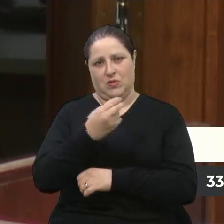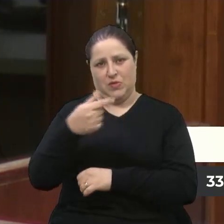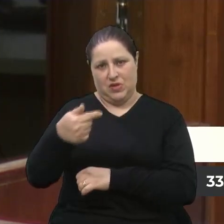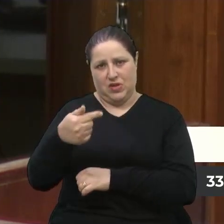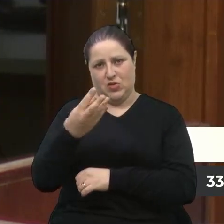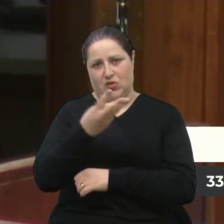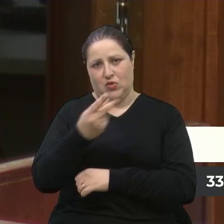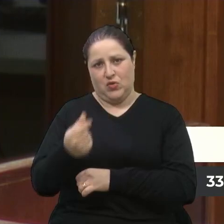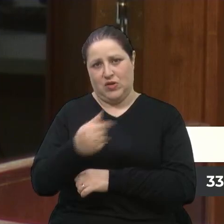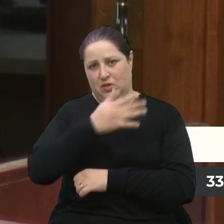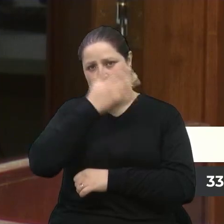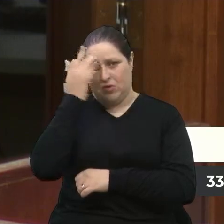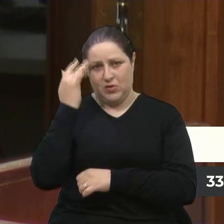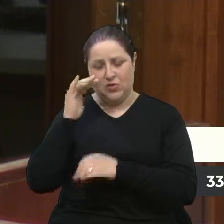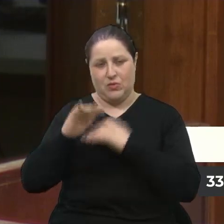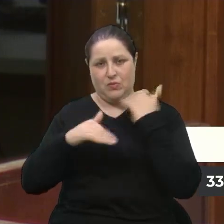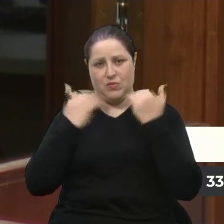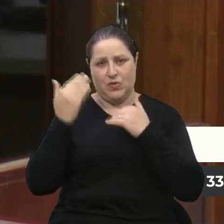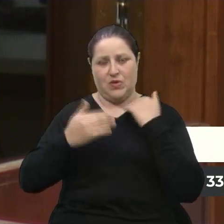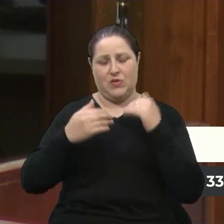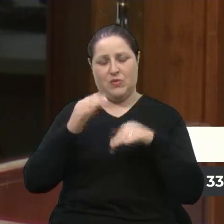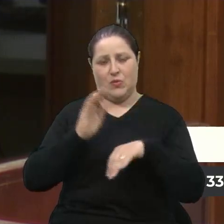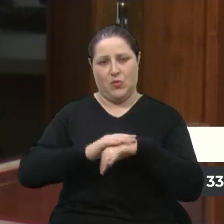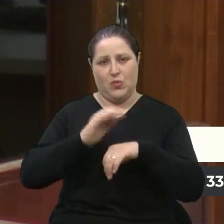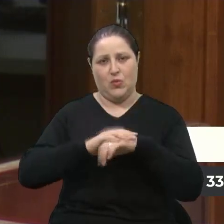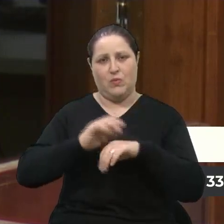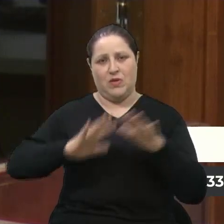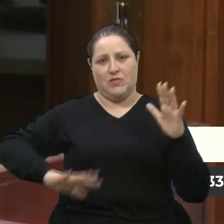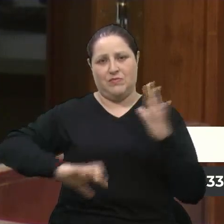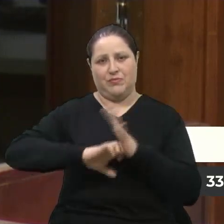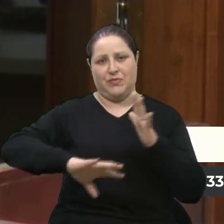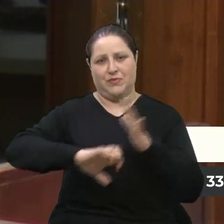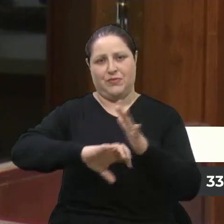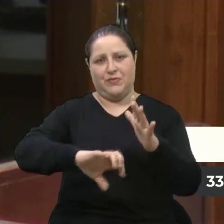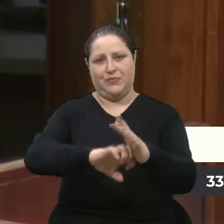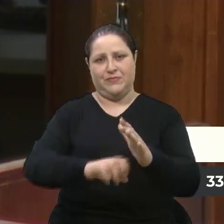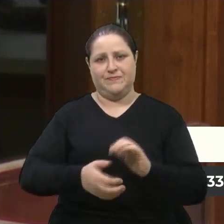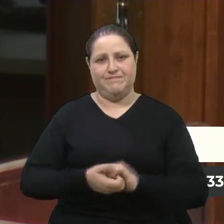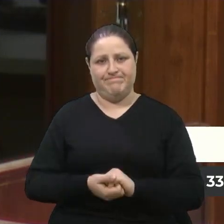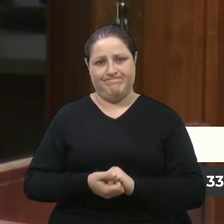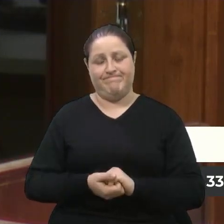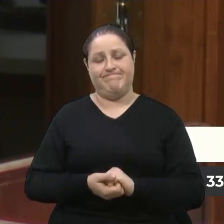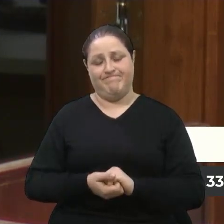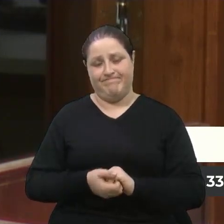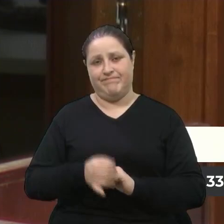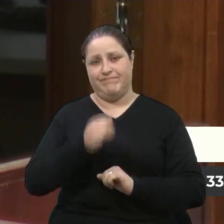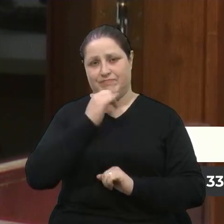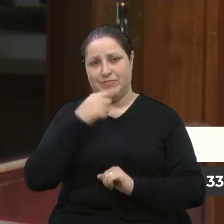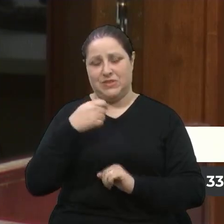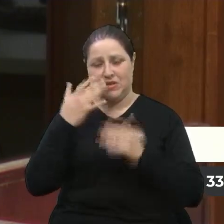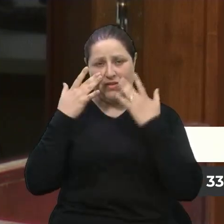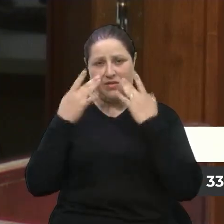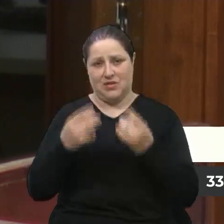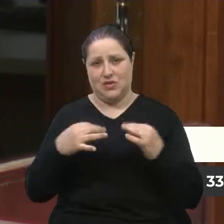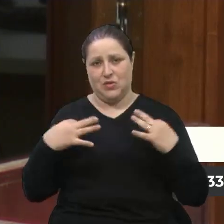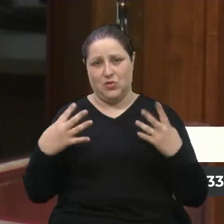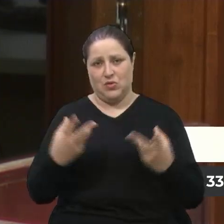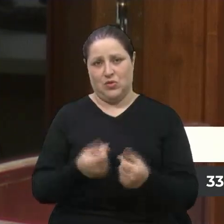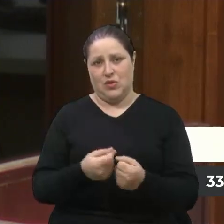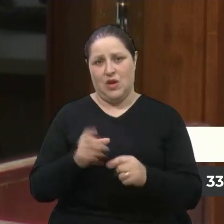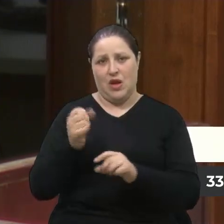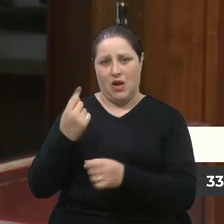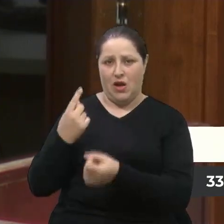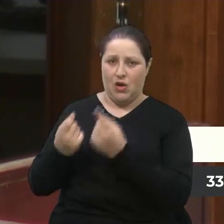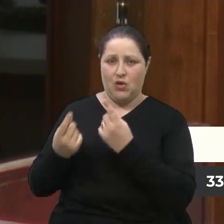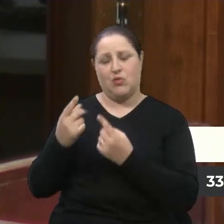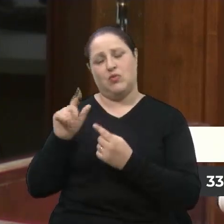nós tivemos no trânsito por atropelamentos, por exemplo. Então, a gente precisa estar atento a isso. Nós todos, alguns são motoristas, outros